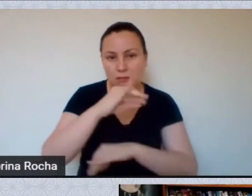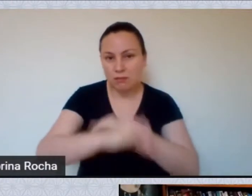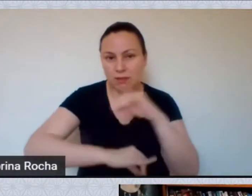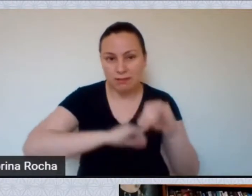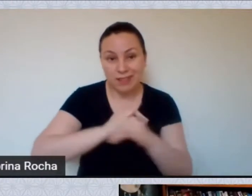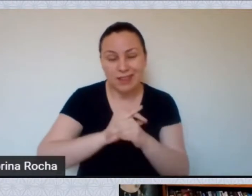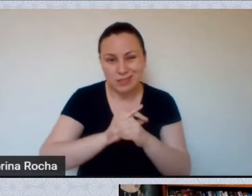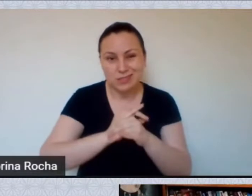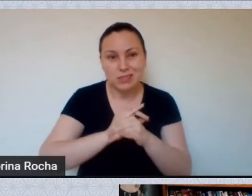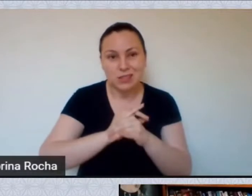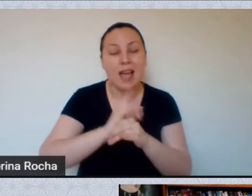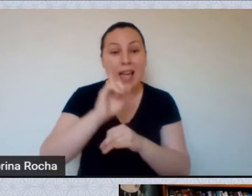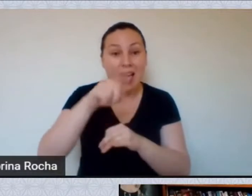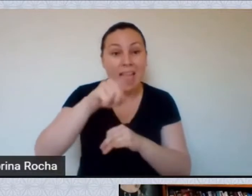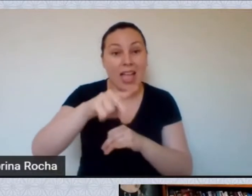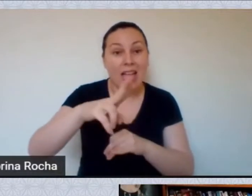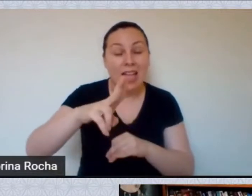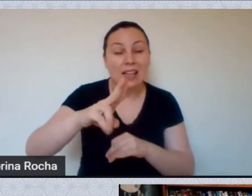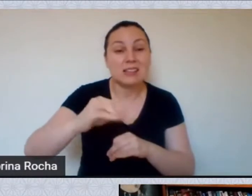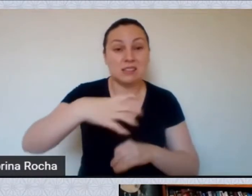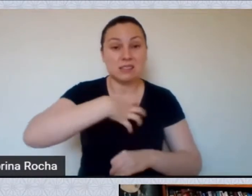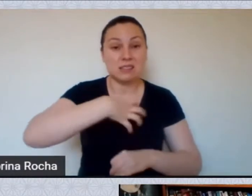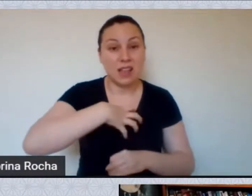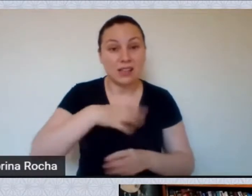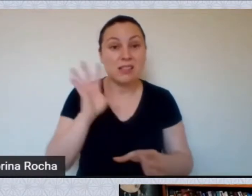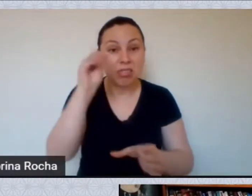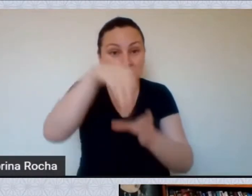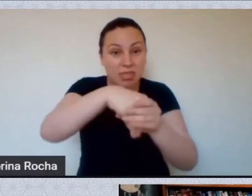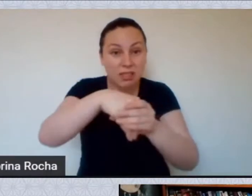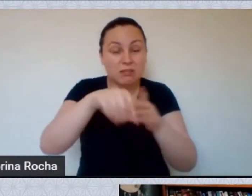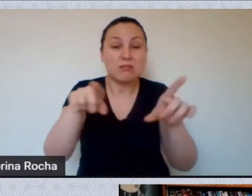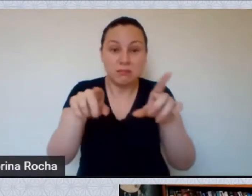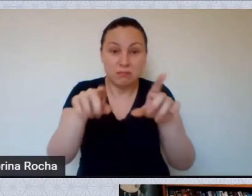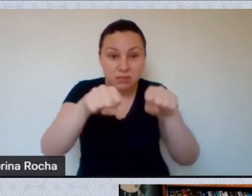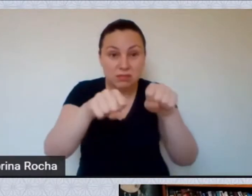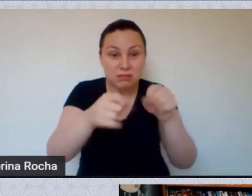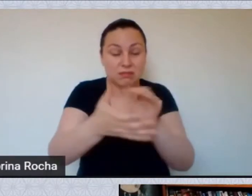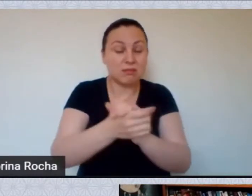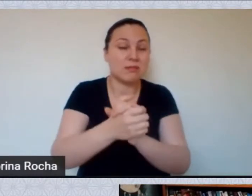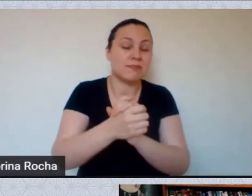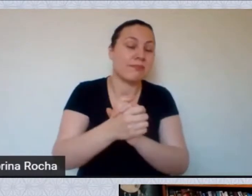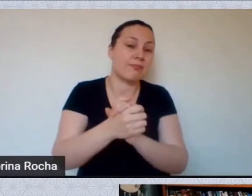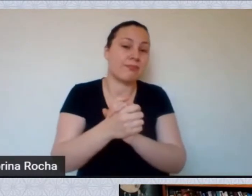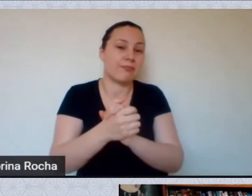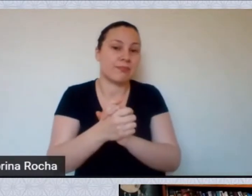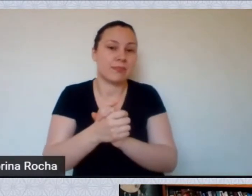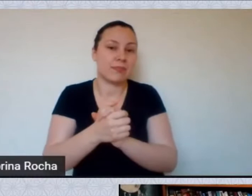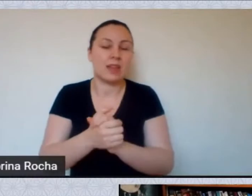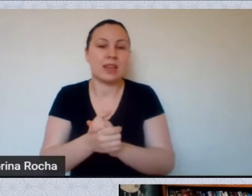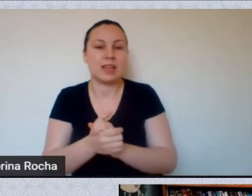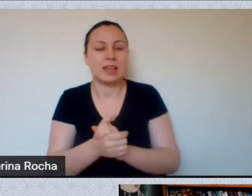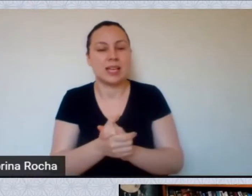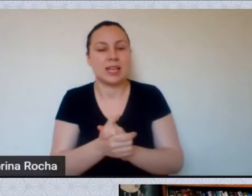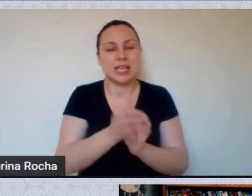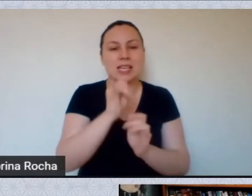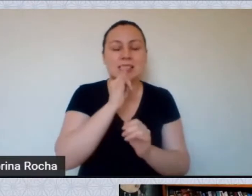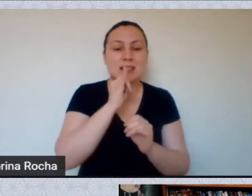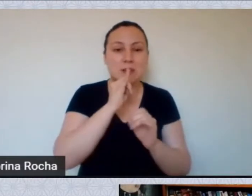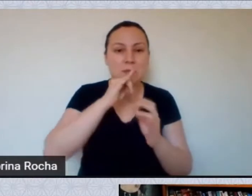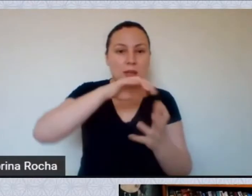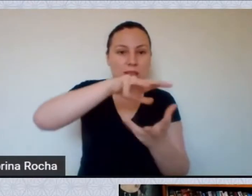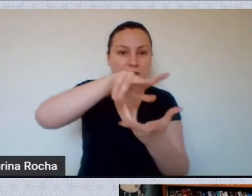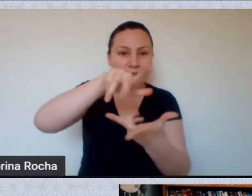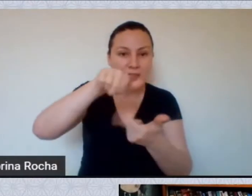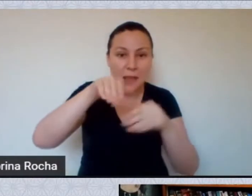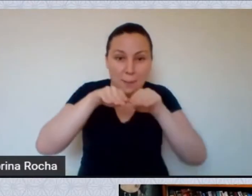ver com teoria da relatividade, por incrível que pareça, que são coisas em que ideias como terra plana são absolutamente tão